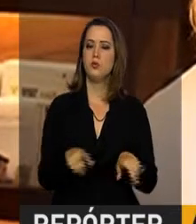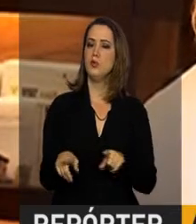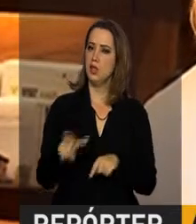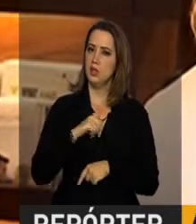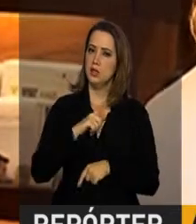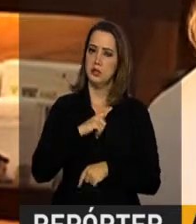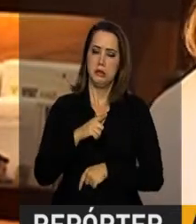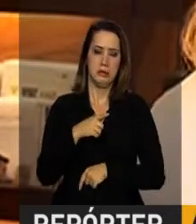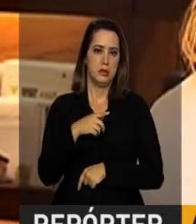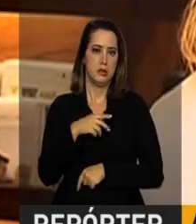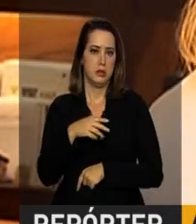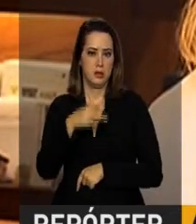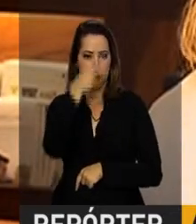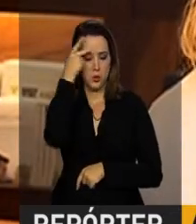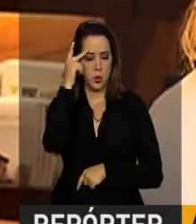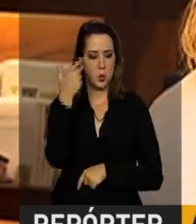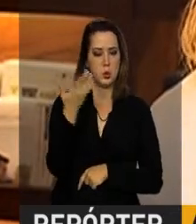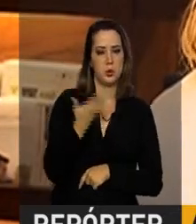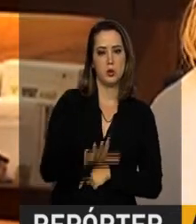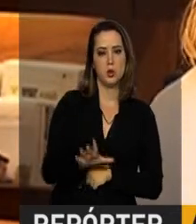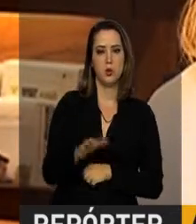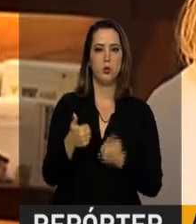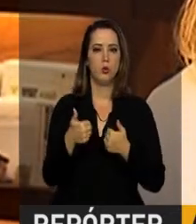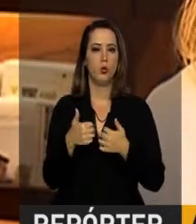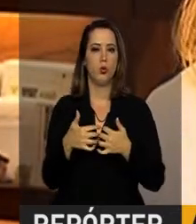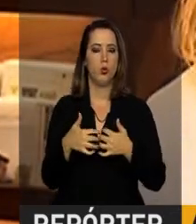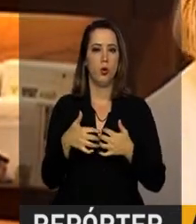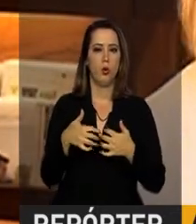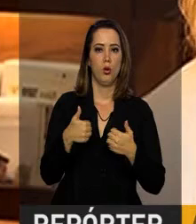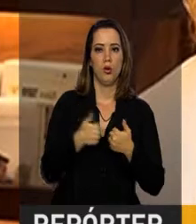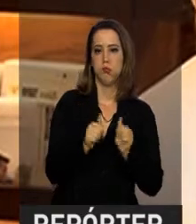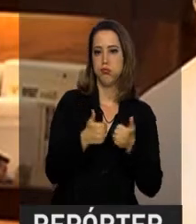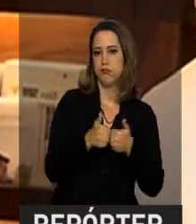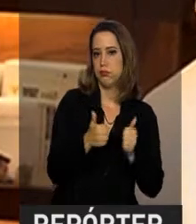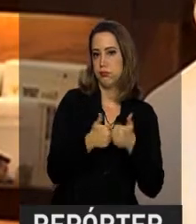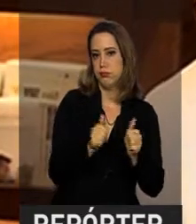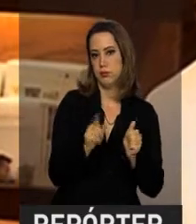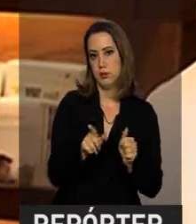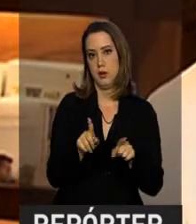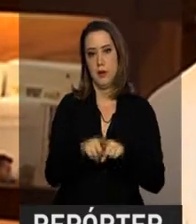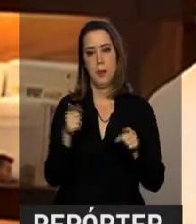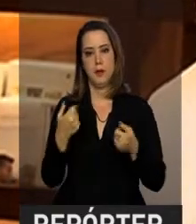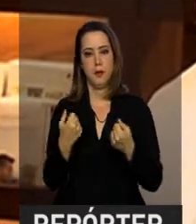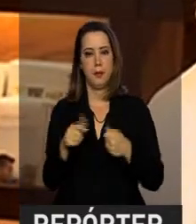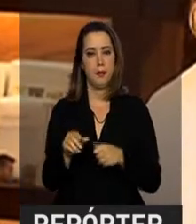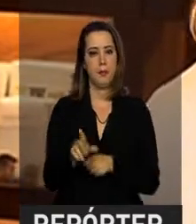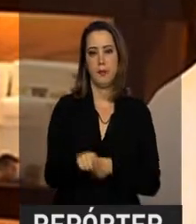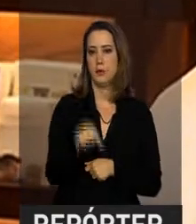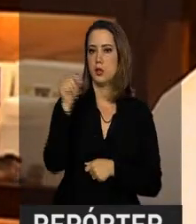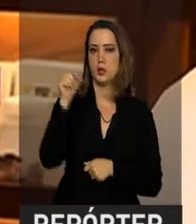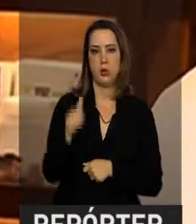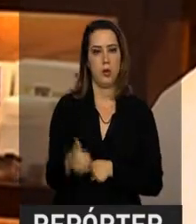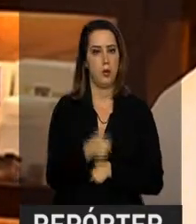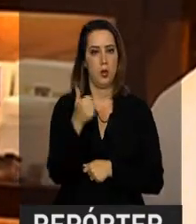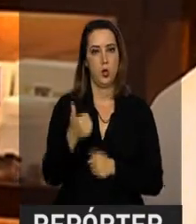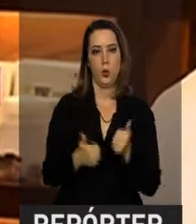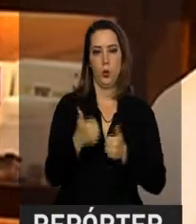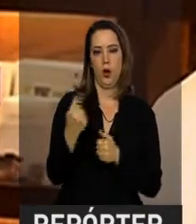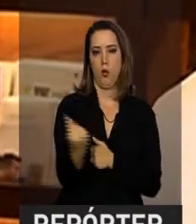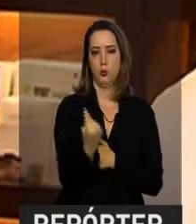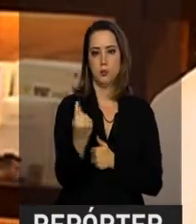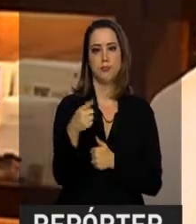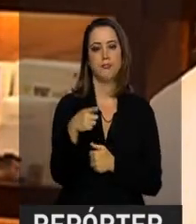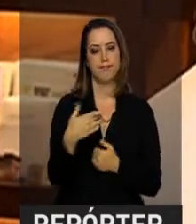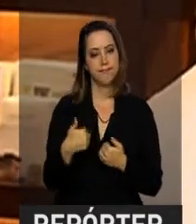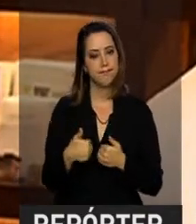dentro do ônibus nem eles gostam de alugar um carro e conhecer outros locais que às vezes na excursão no leva e também ficar o tempo que quiser